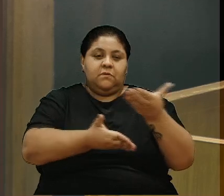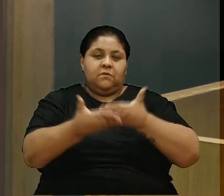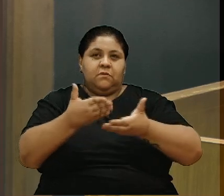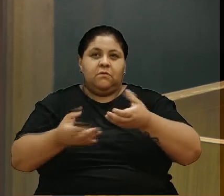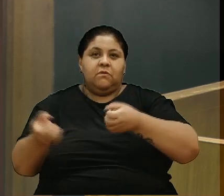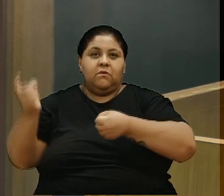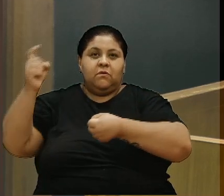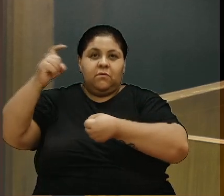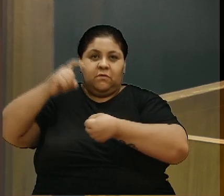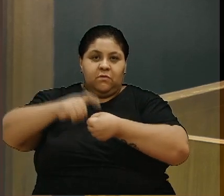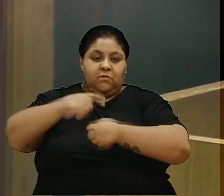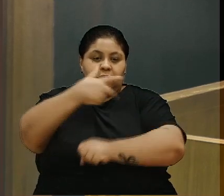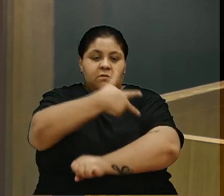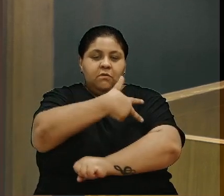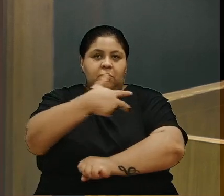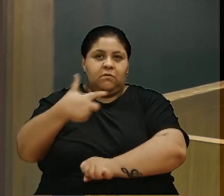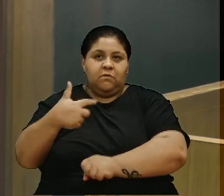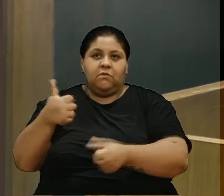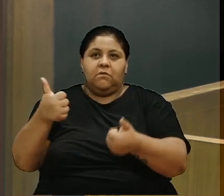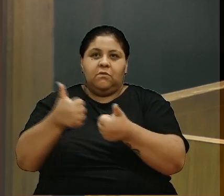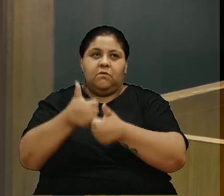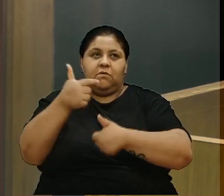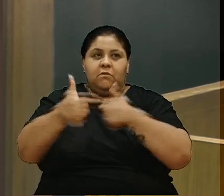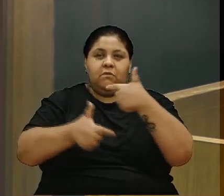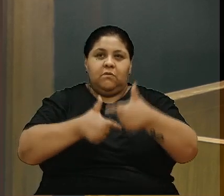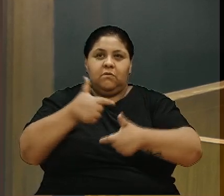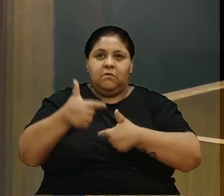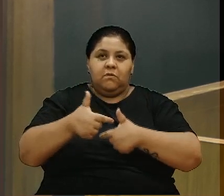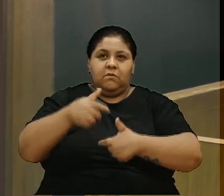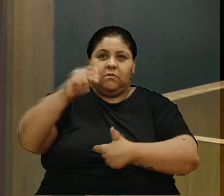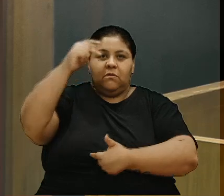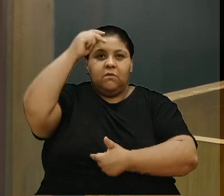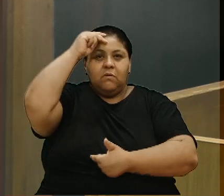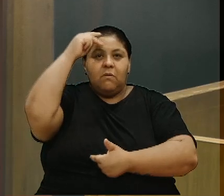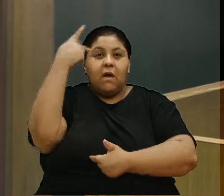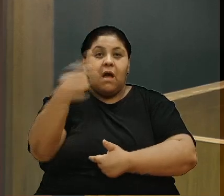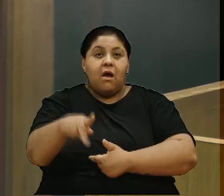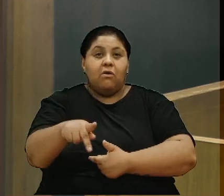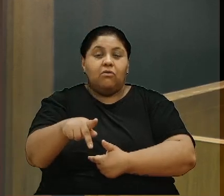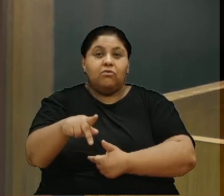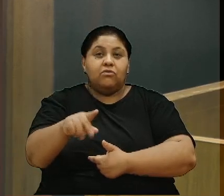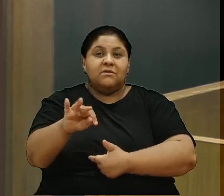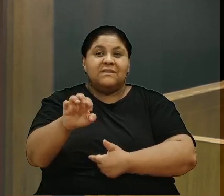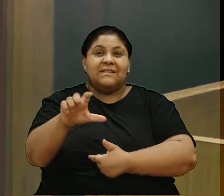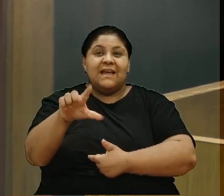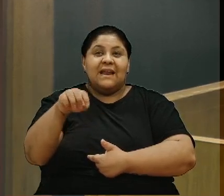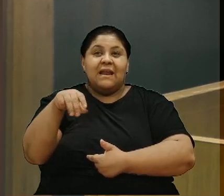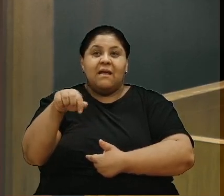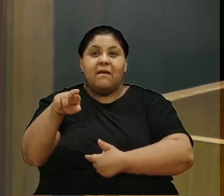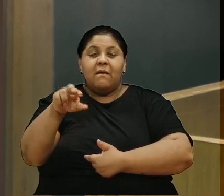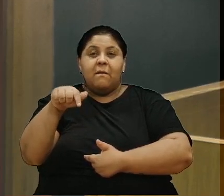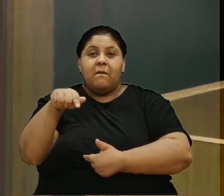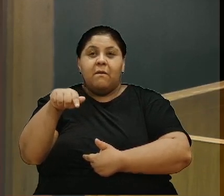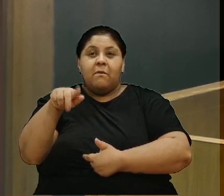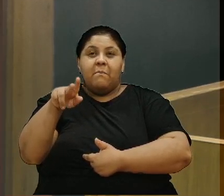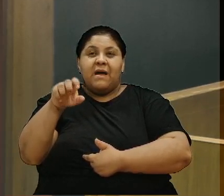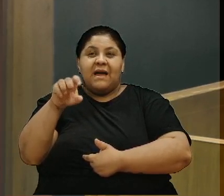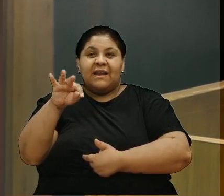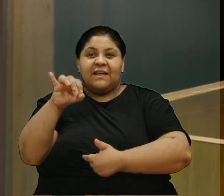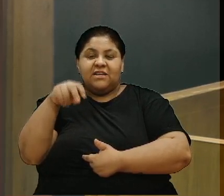de consultas e exames, por meio de um serviço automatizado de telemarketing. Terceiro, inserção de